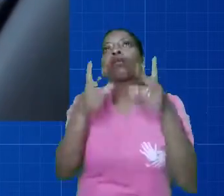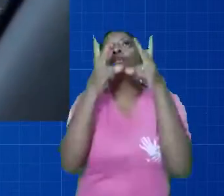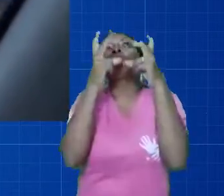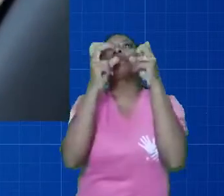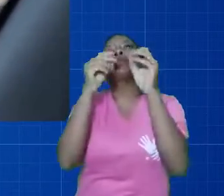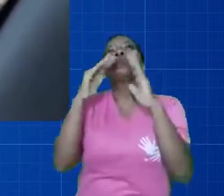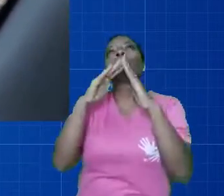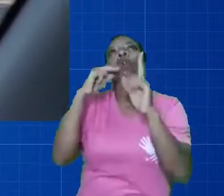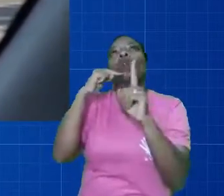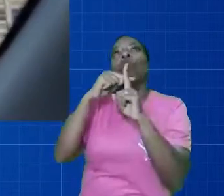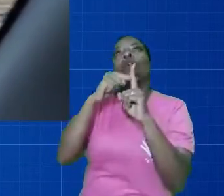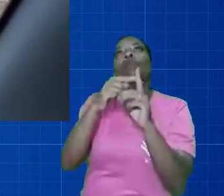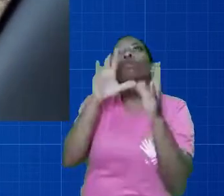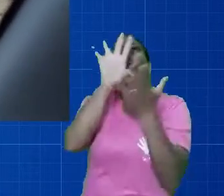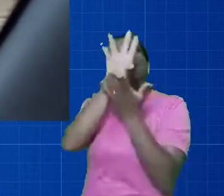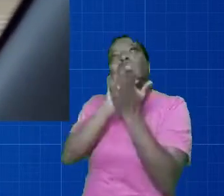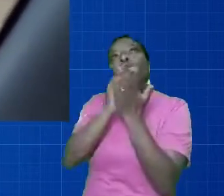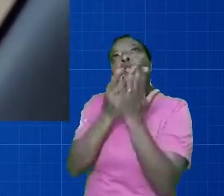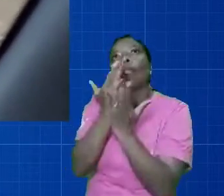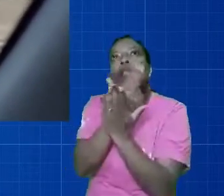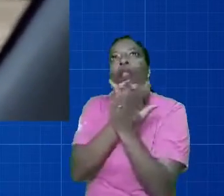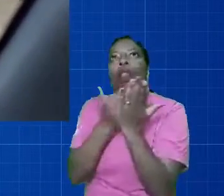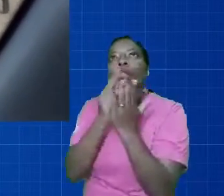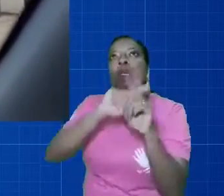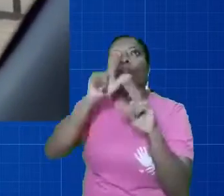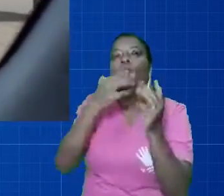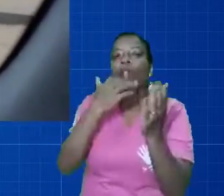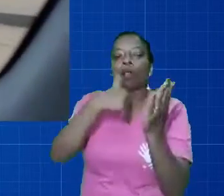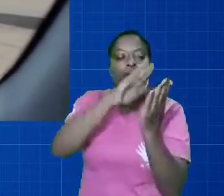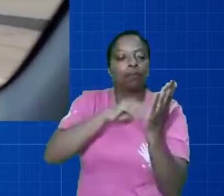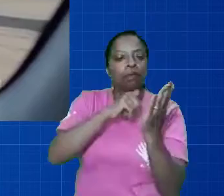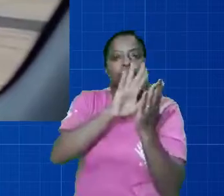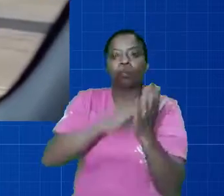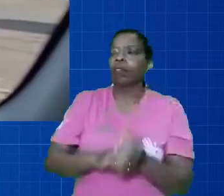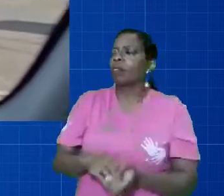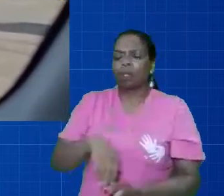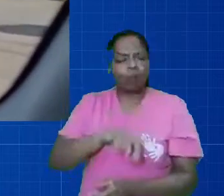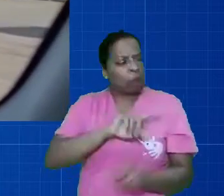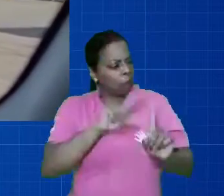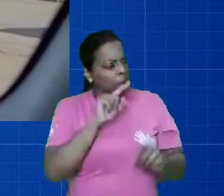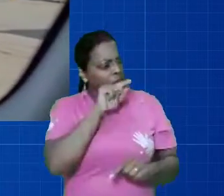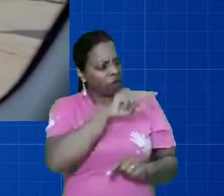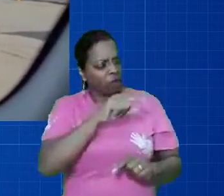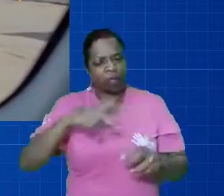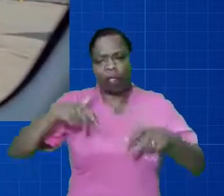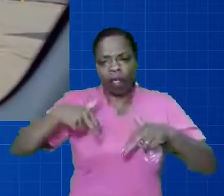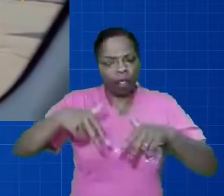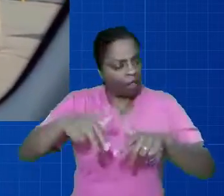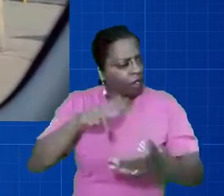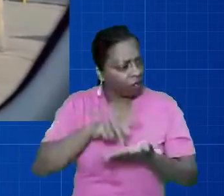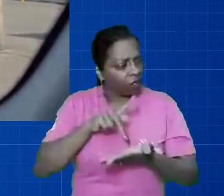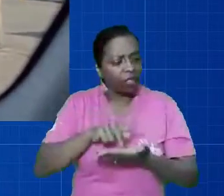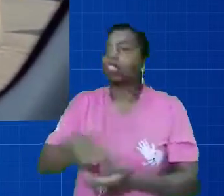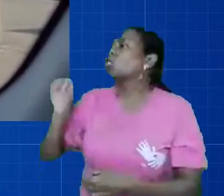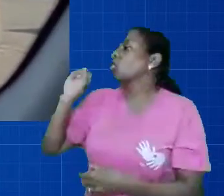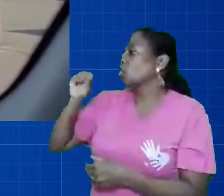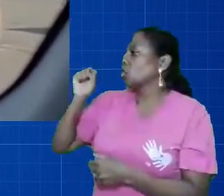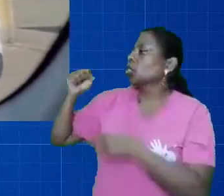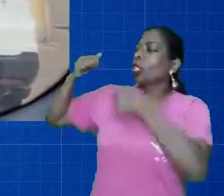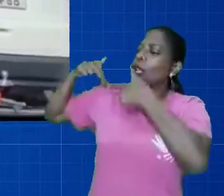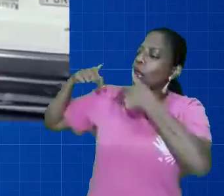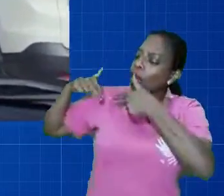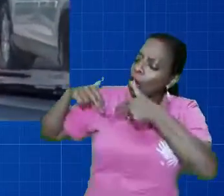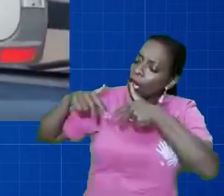pintura. Nossa, e vocês caminhavam todo esse pedaço aqui? Esse trecho. A gente fazia esse trecho aqui caminhando para poder ir até a